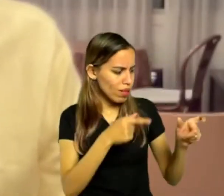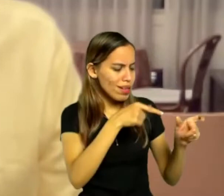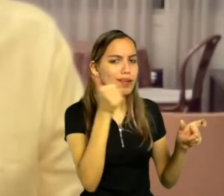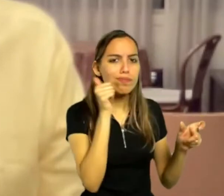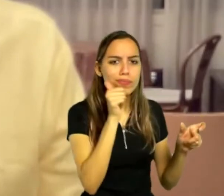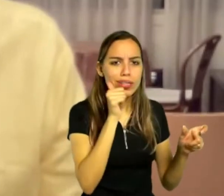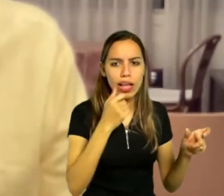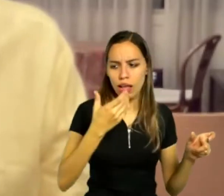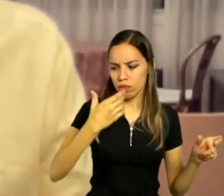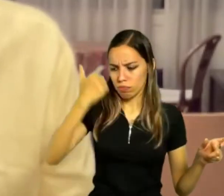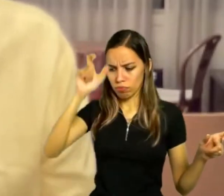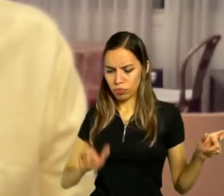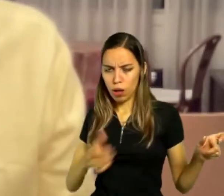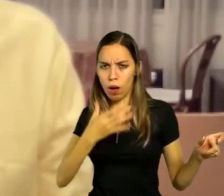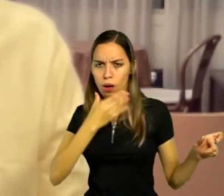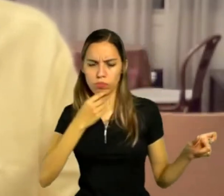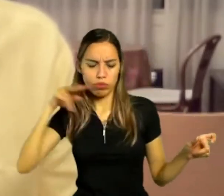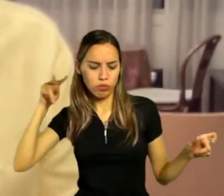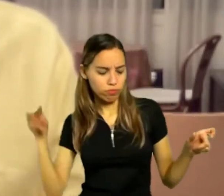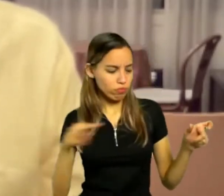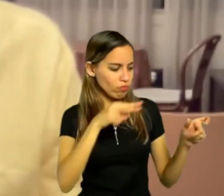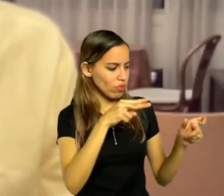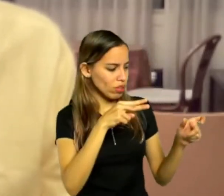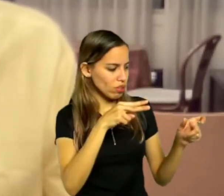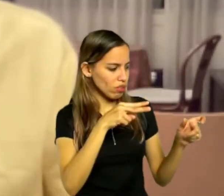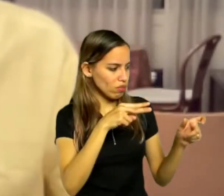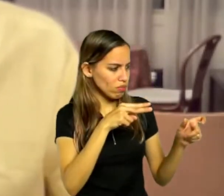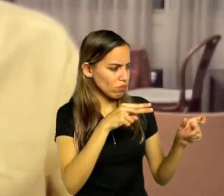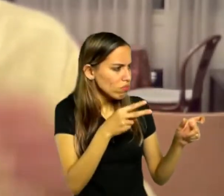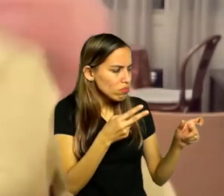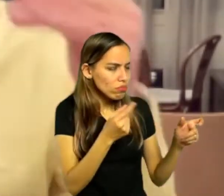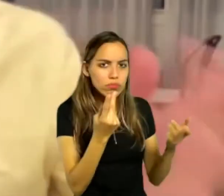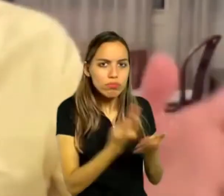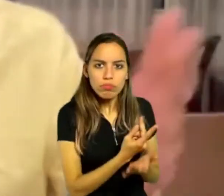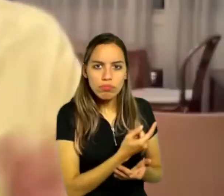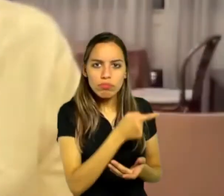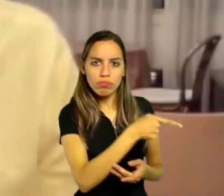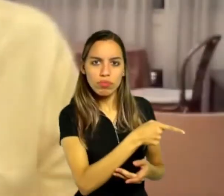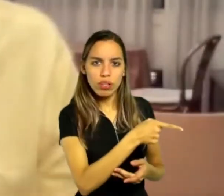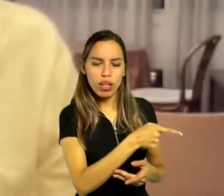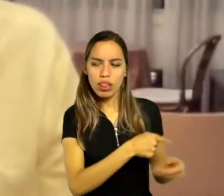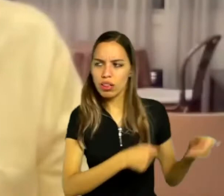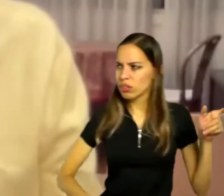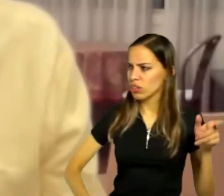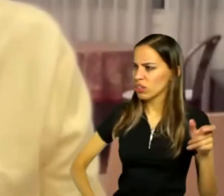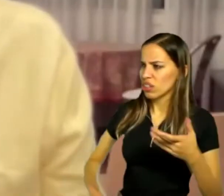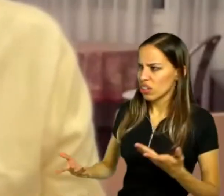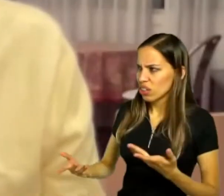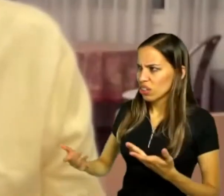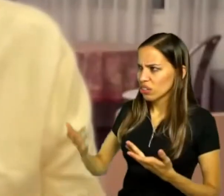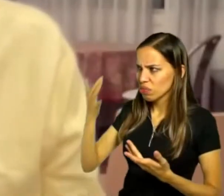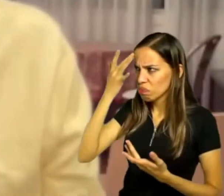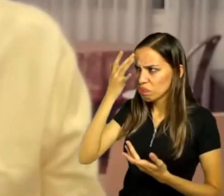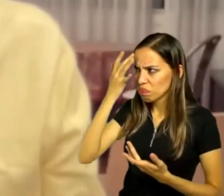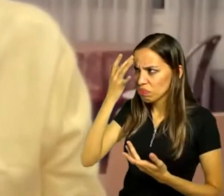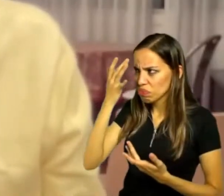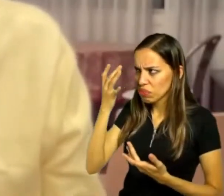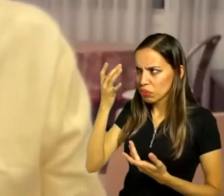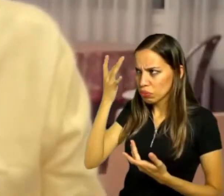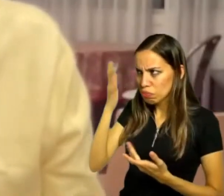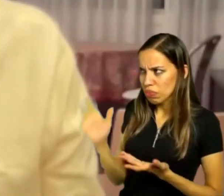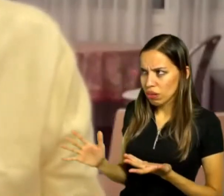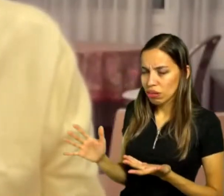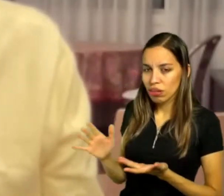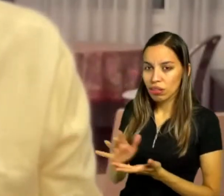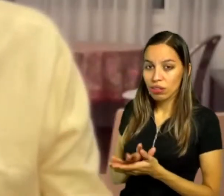durante muito tempo, nos mais variados ambientes, todas palestras, em todos os lugares, eu sempre